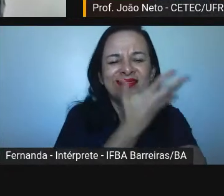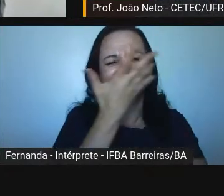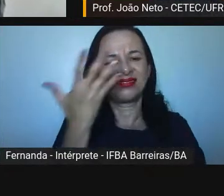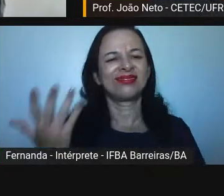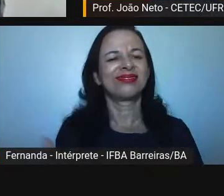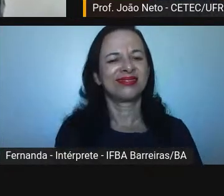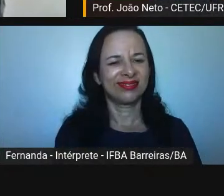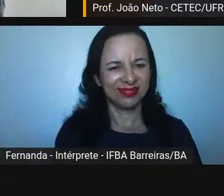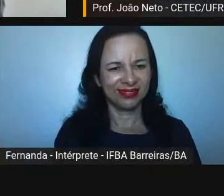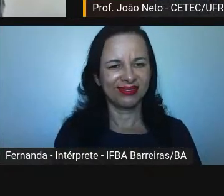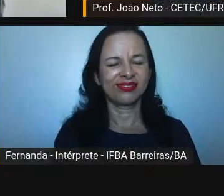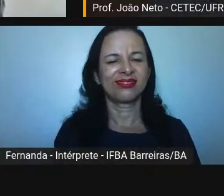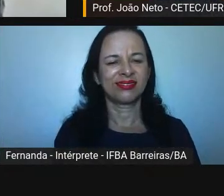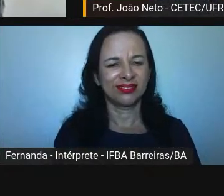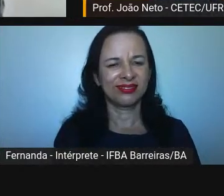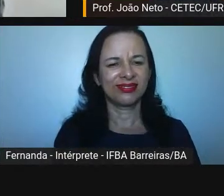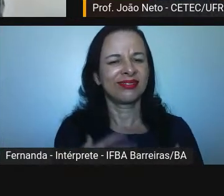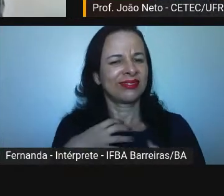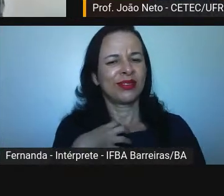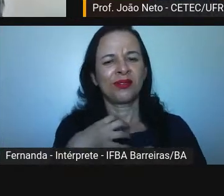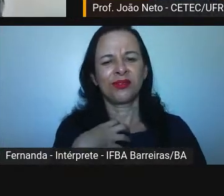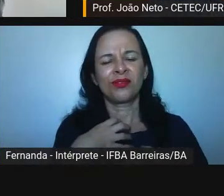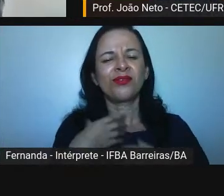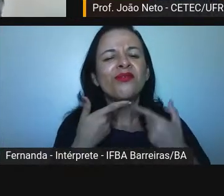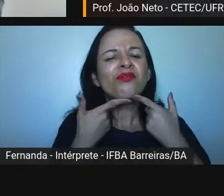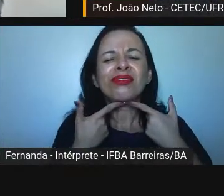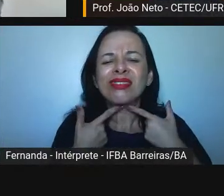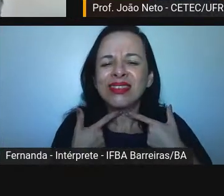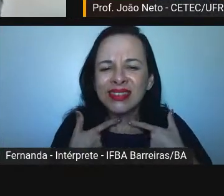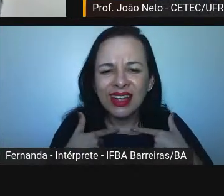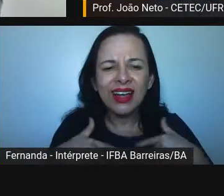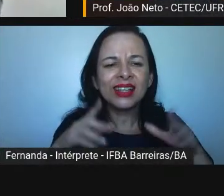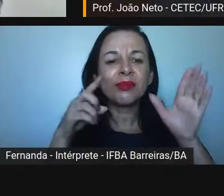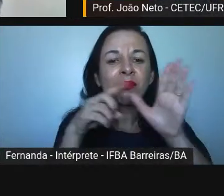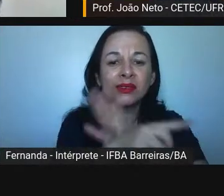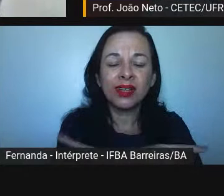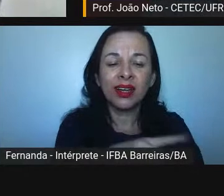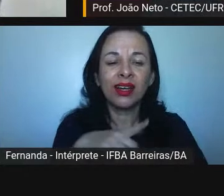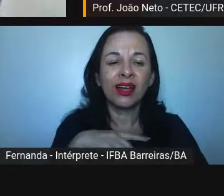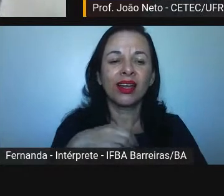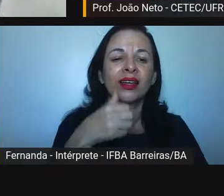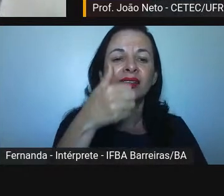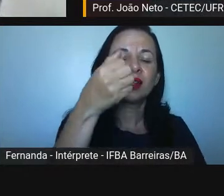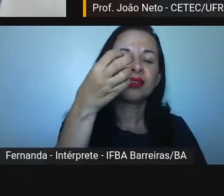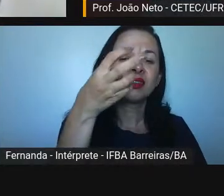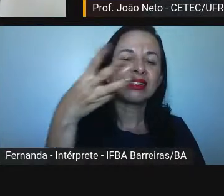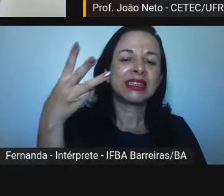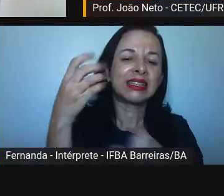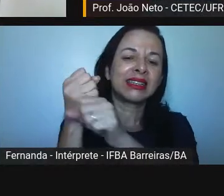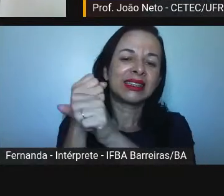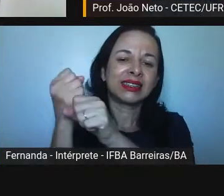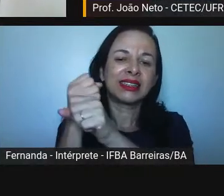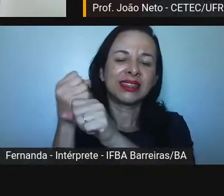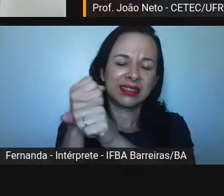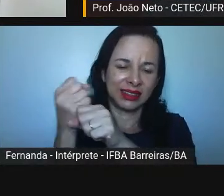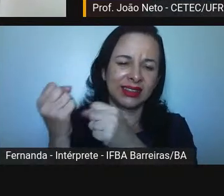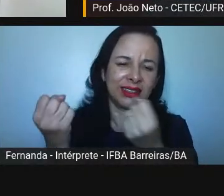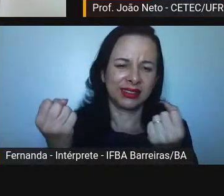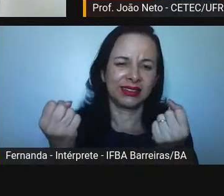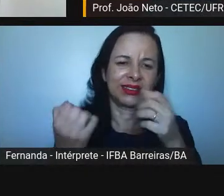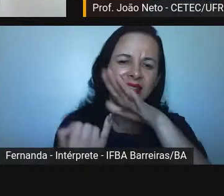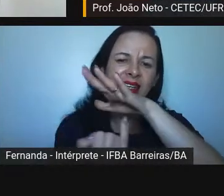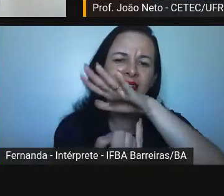eu já sei eu me senti vontade de perguntar é desde que eu tô 13 anos já tô todinho Camaçari